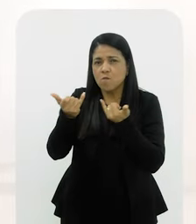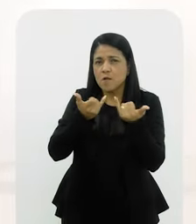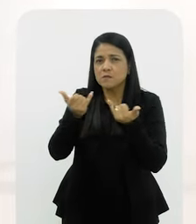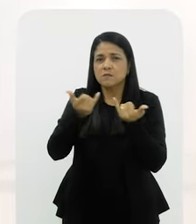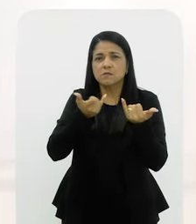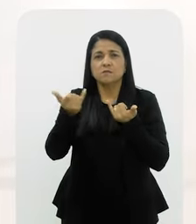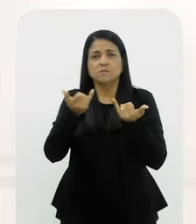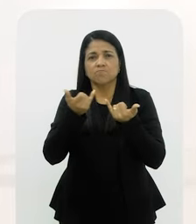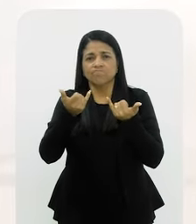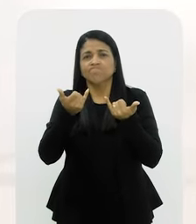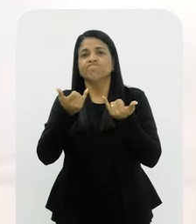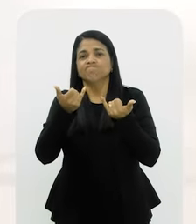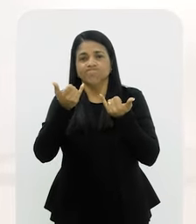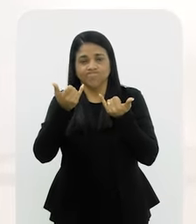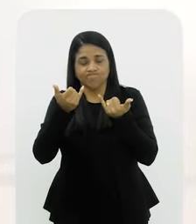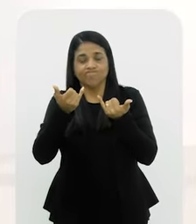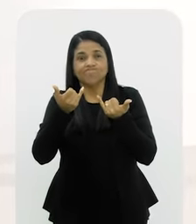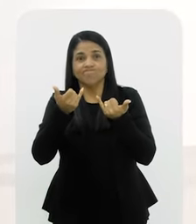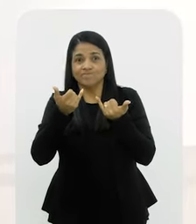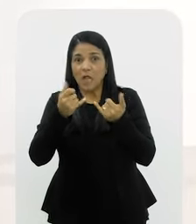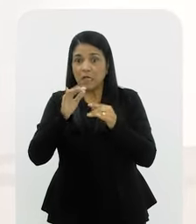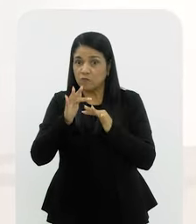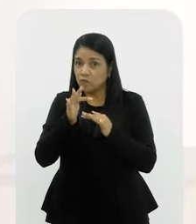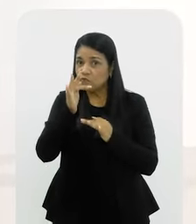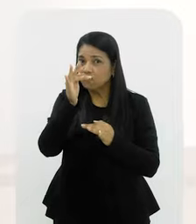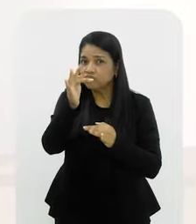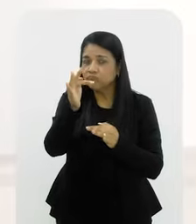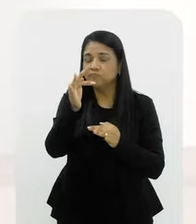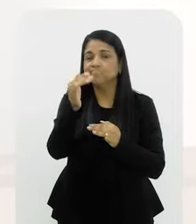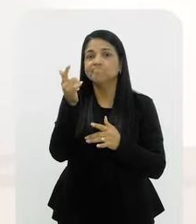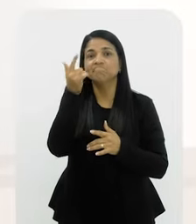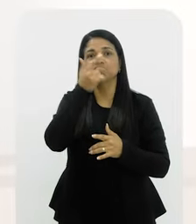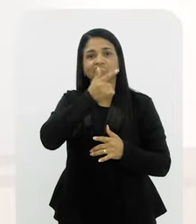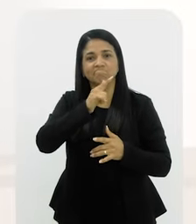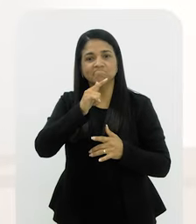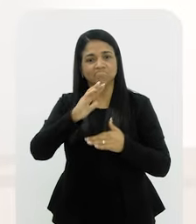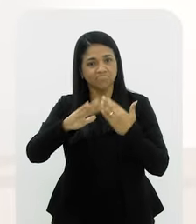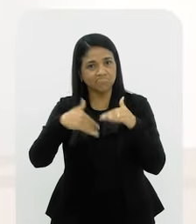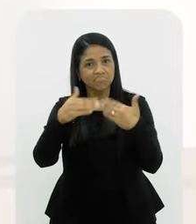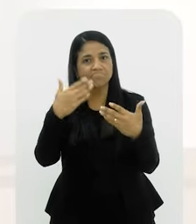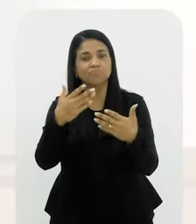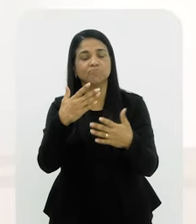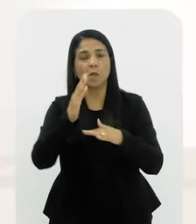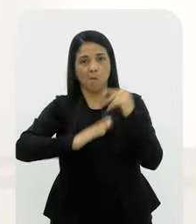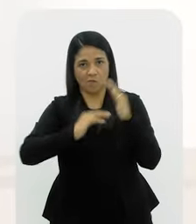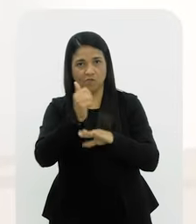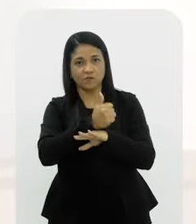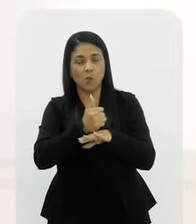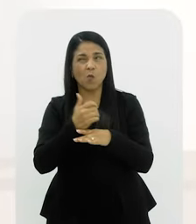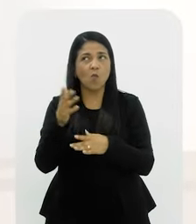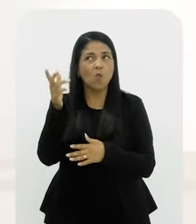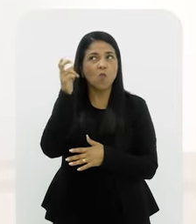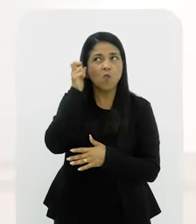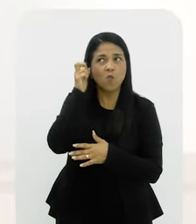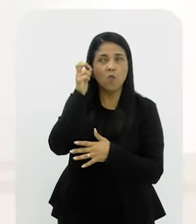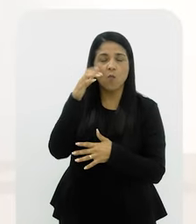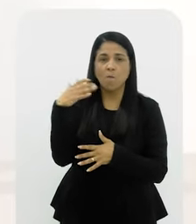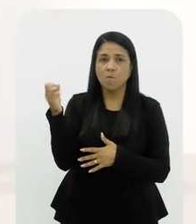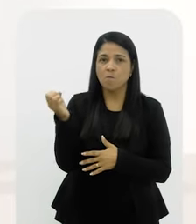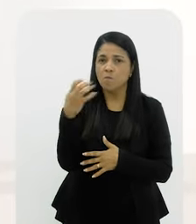com informações. Um repertório enorme. E me serviu depois, futuramente. Por exemplo, quando eu escuto uma